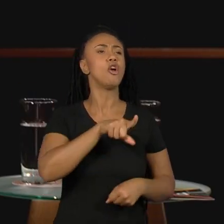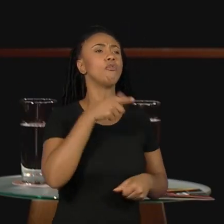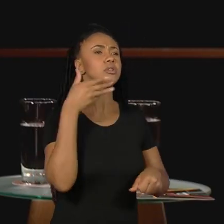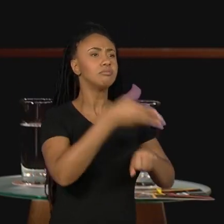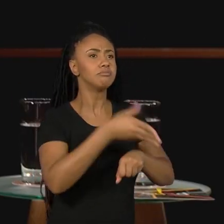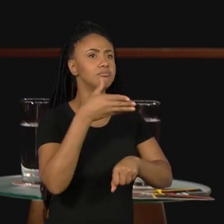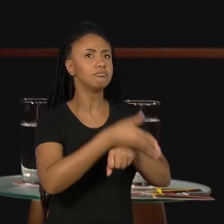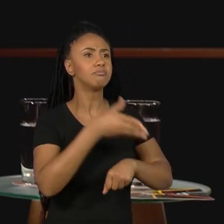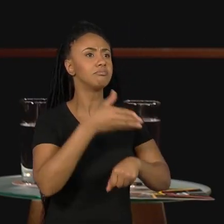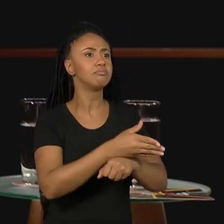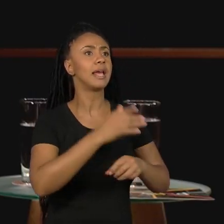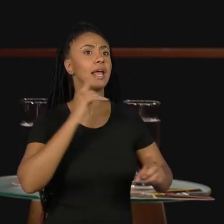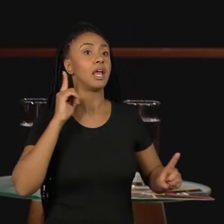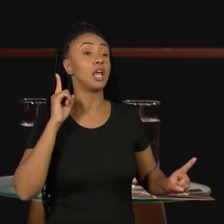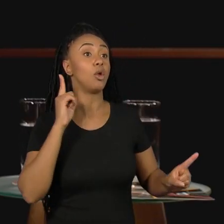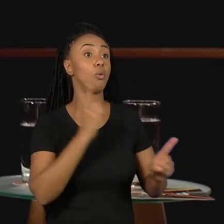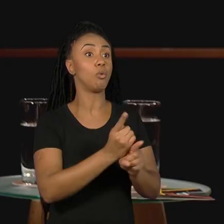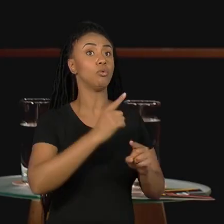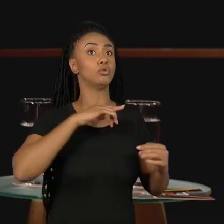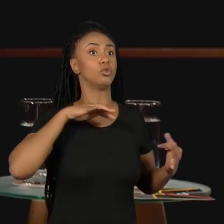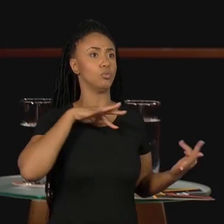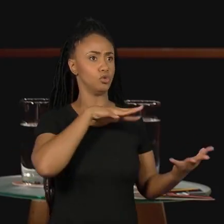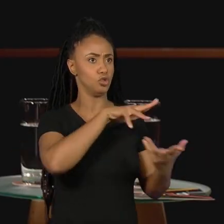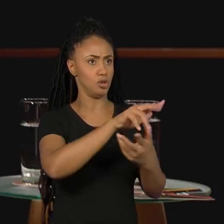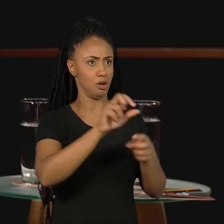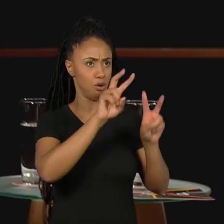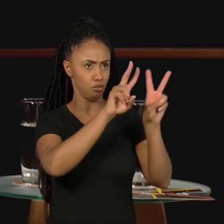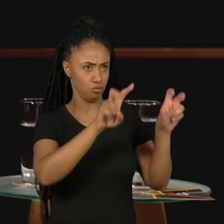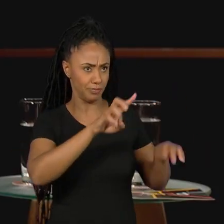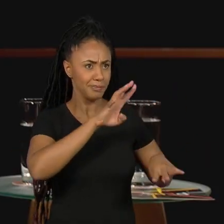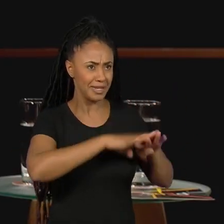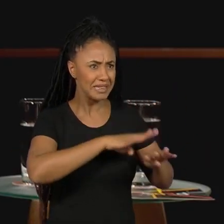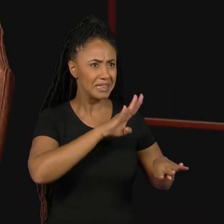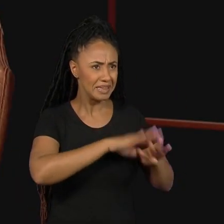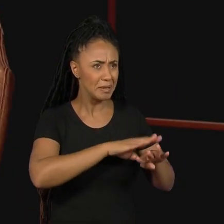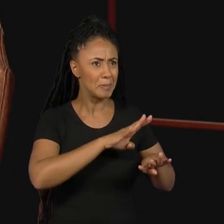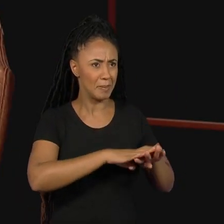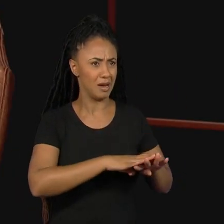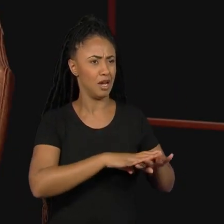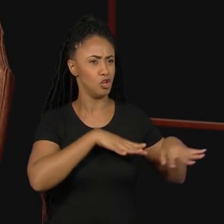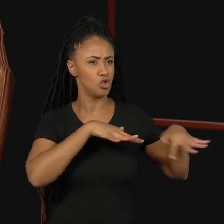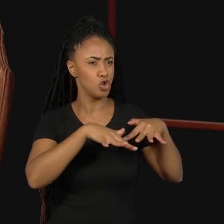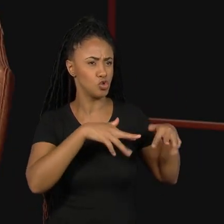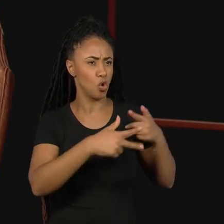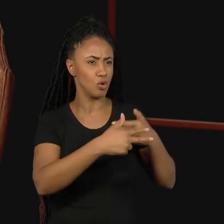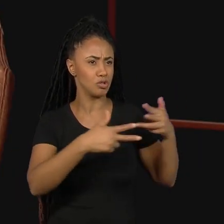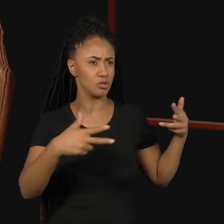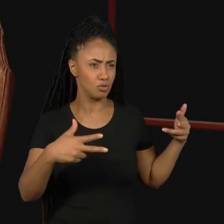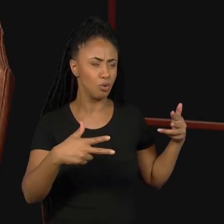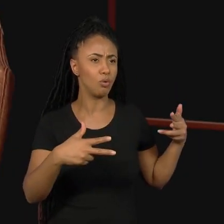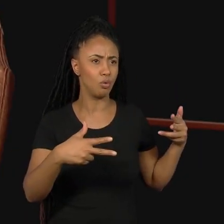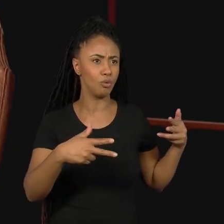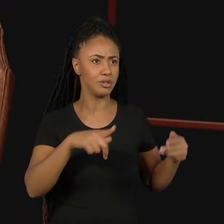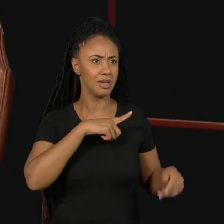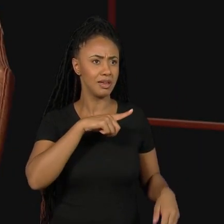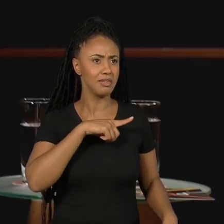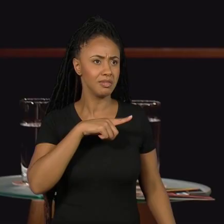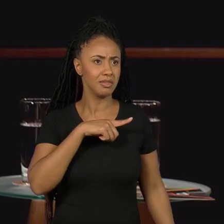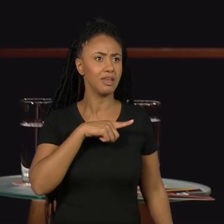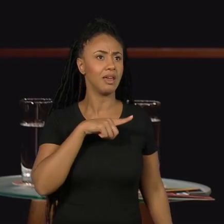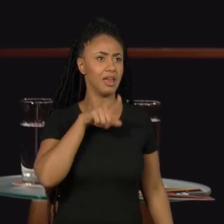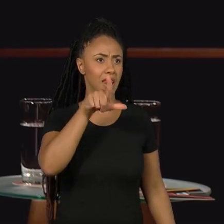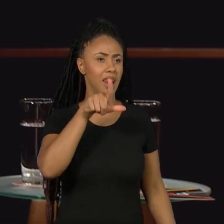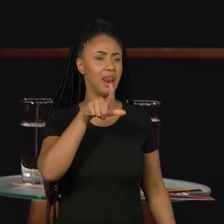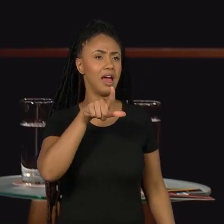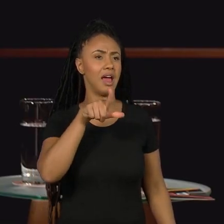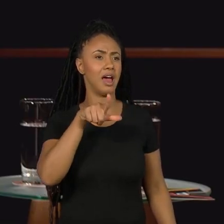dos maiores encontros mundiais sobre o assunto da matemática, dos jogos, tal, que é o Gathering for Gardner, em